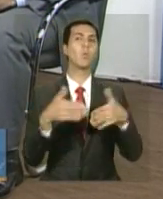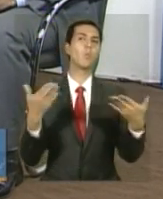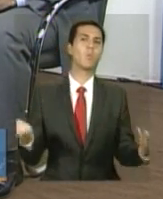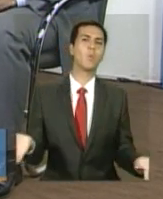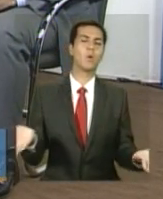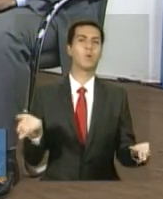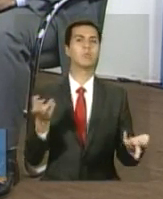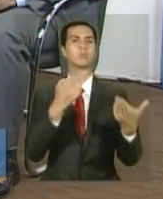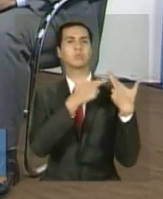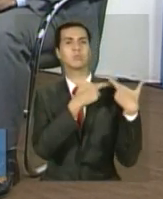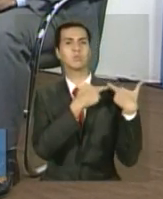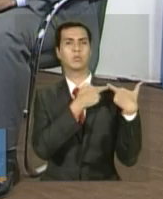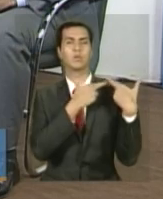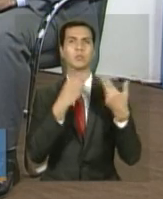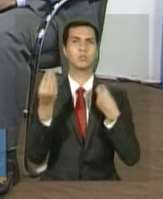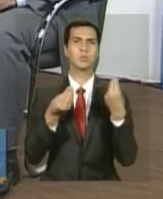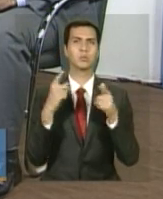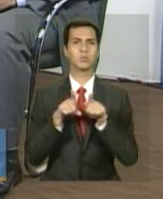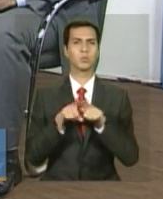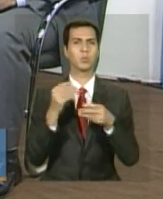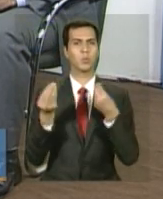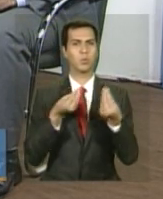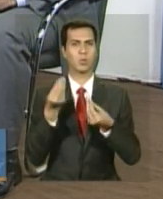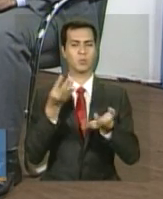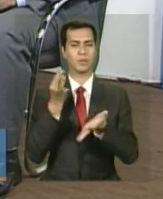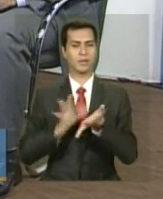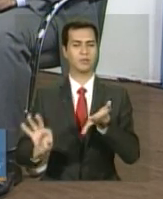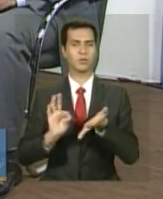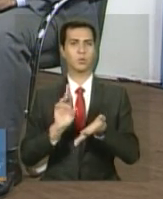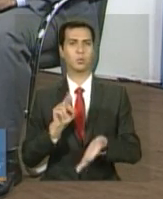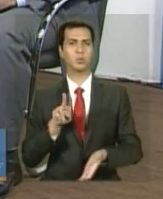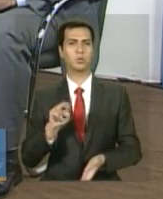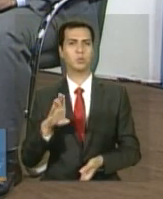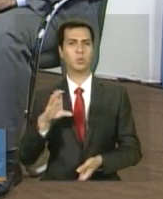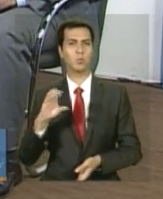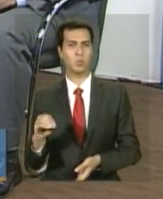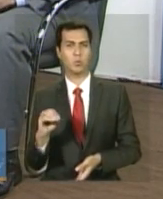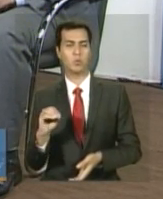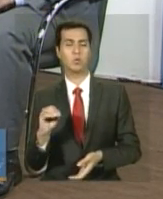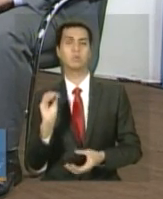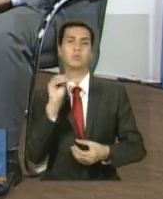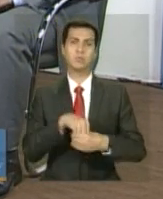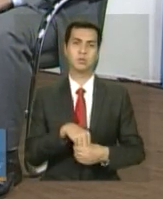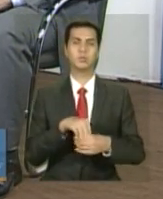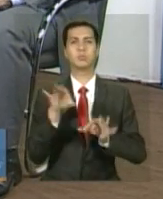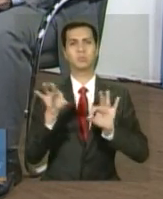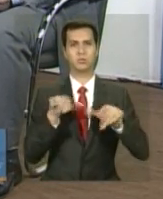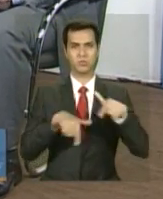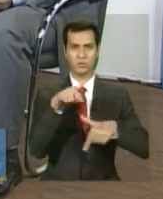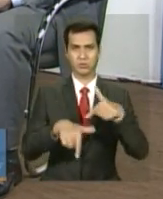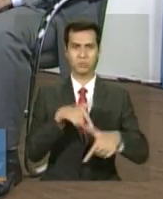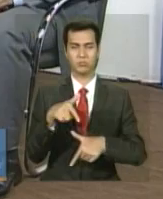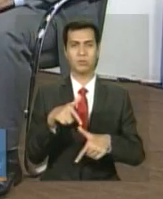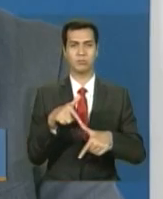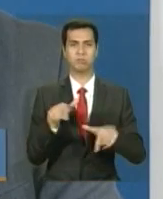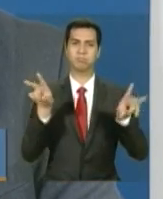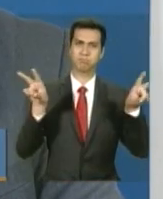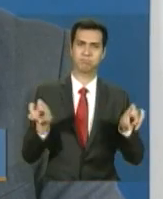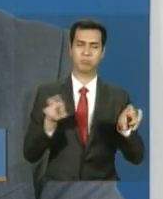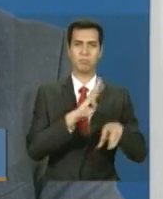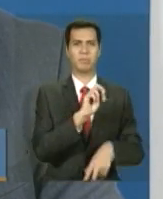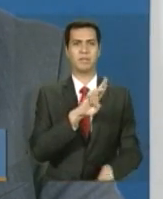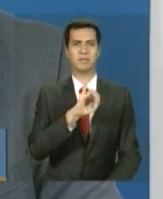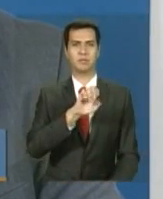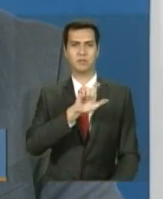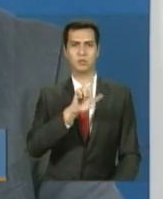situação do cadastro único para esses programas sociais nesse plano Brasil sem miséria bom dia bom dia Renato bom dia aos nossos